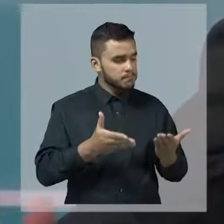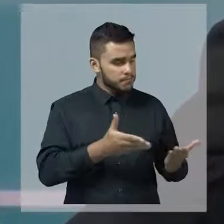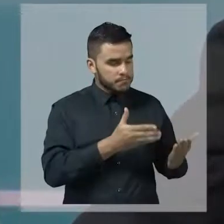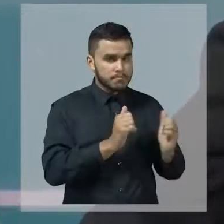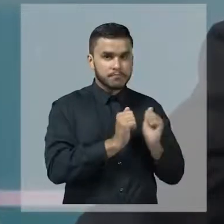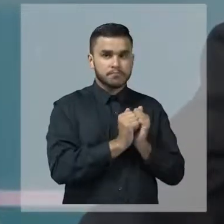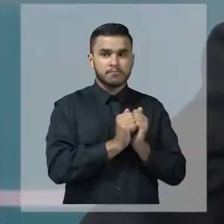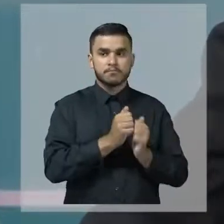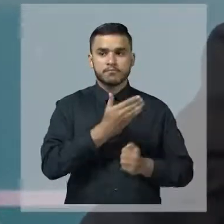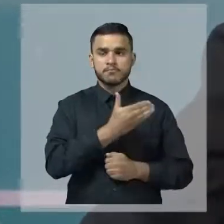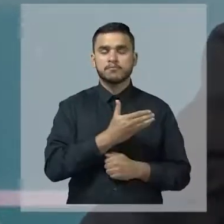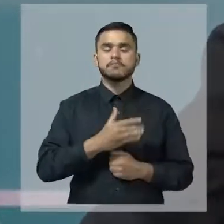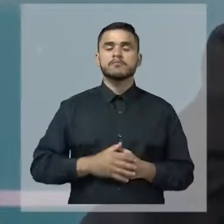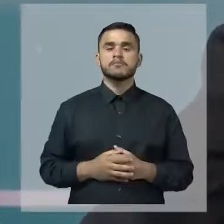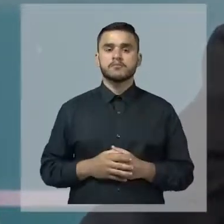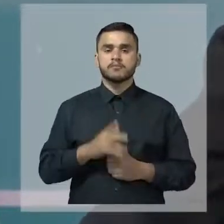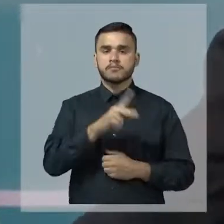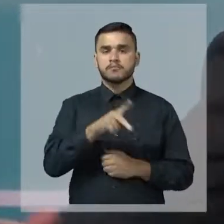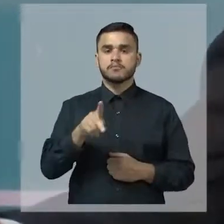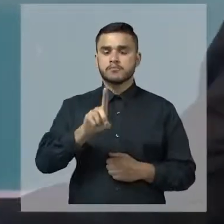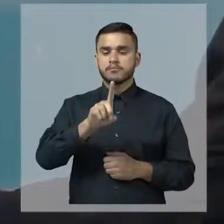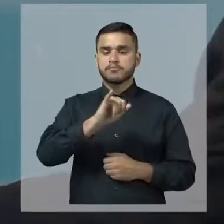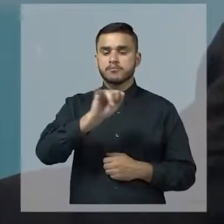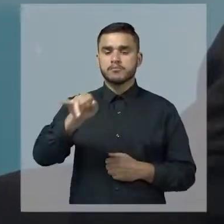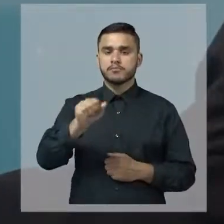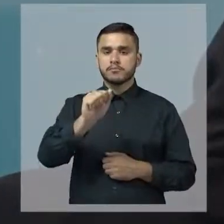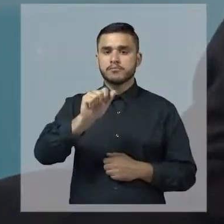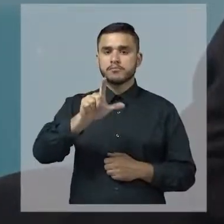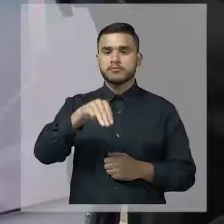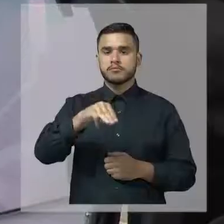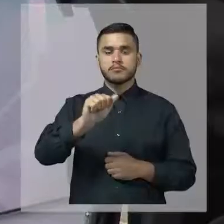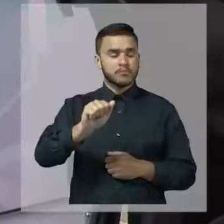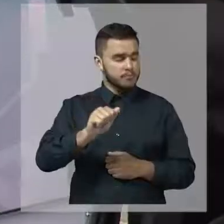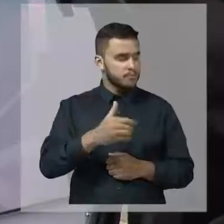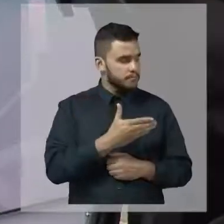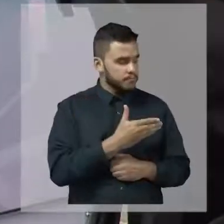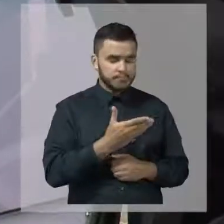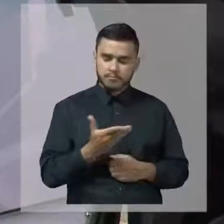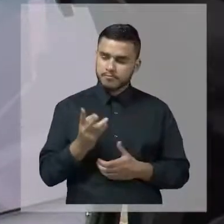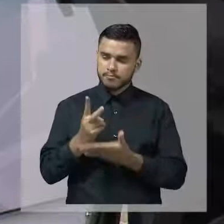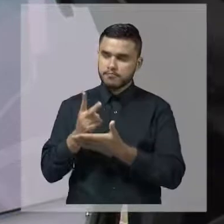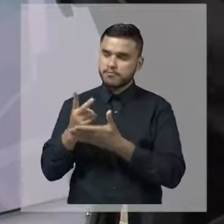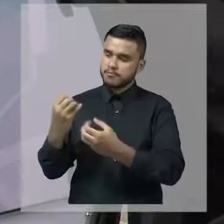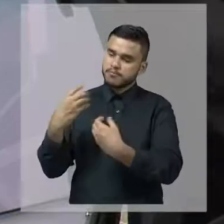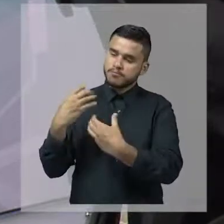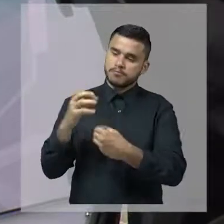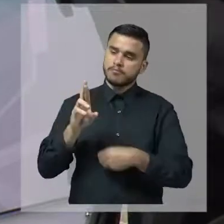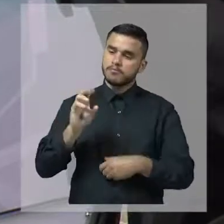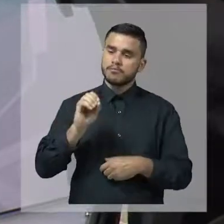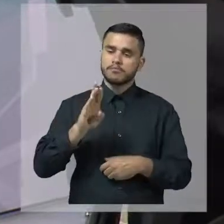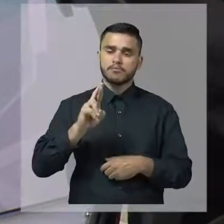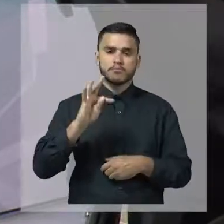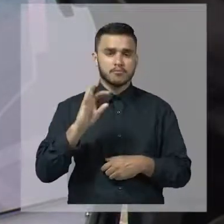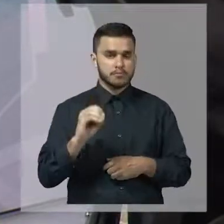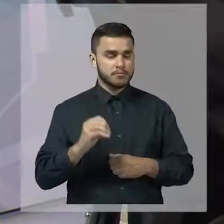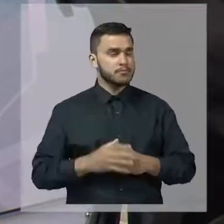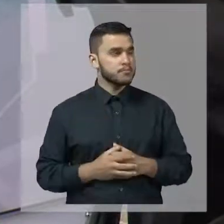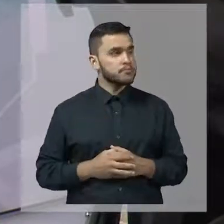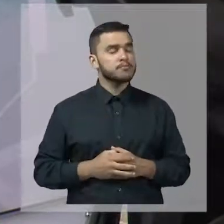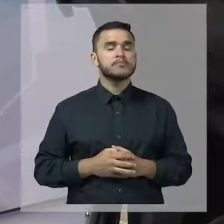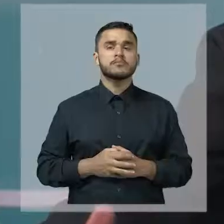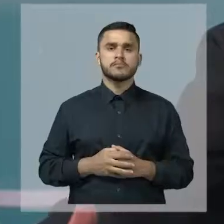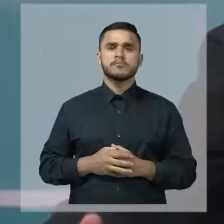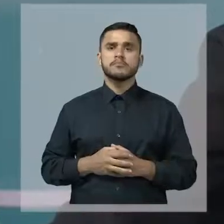do meu colega e professor Djalma Pinto e do meu sempre mestre Roberto Martins. Eu